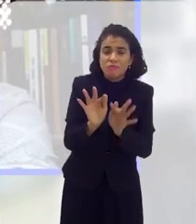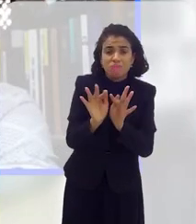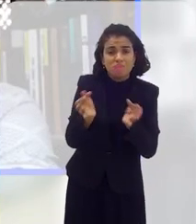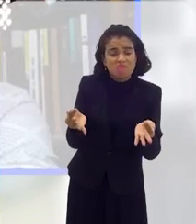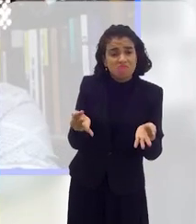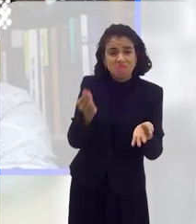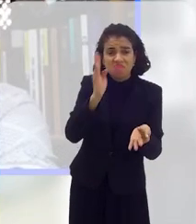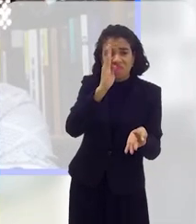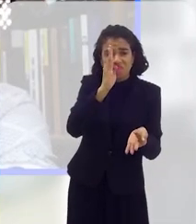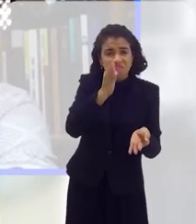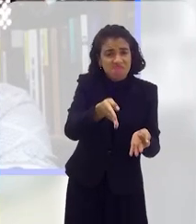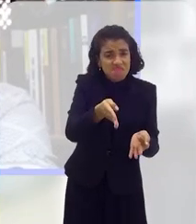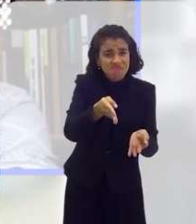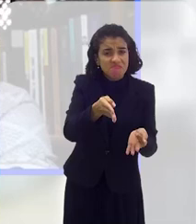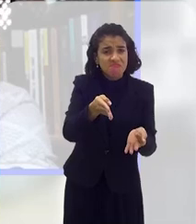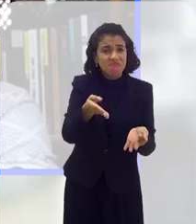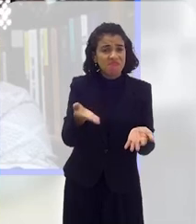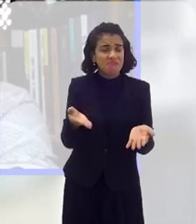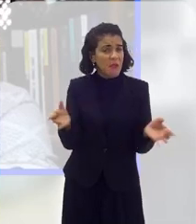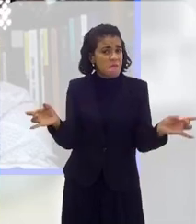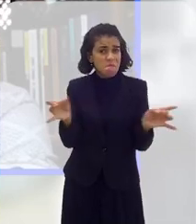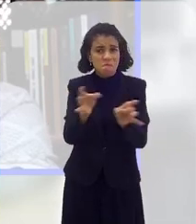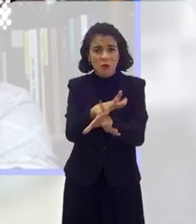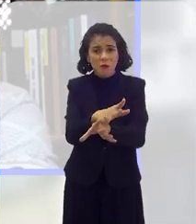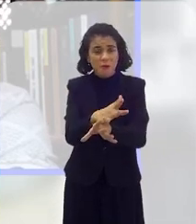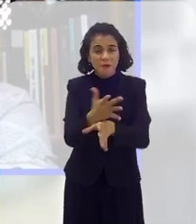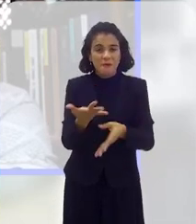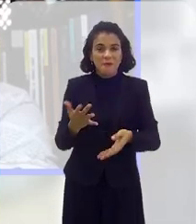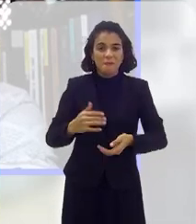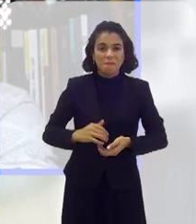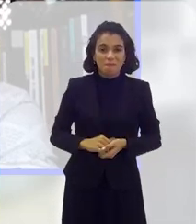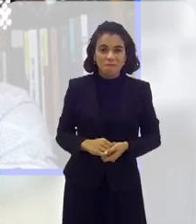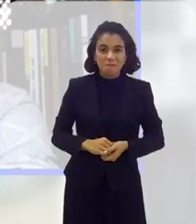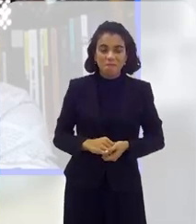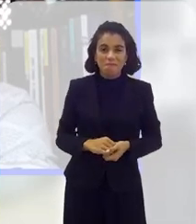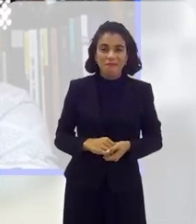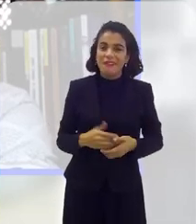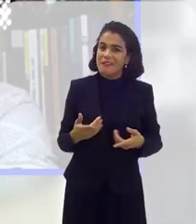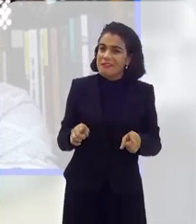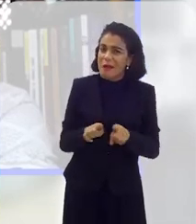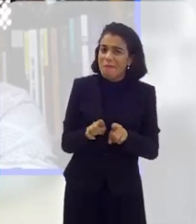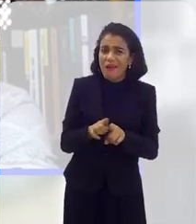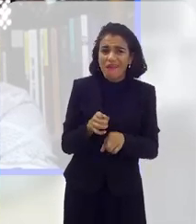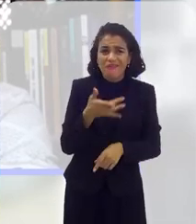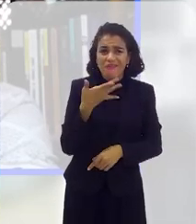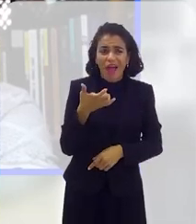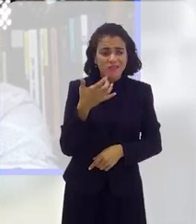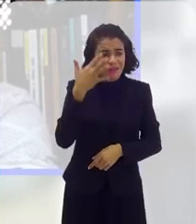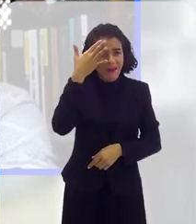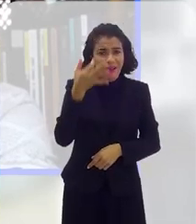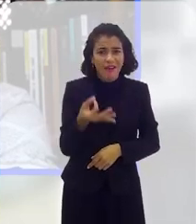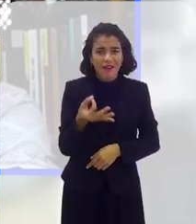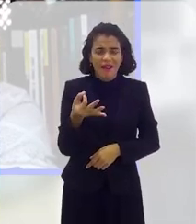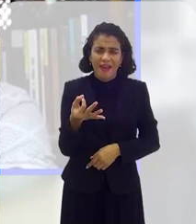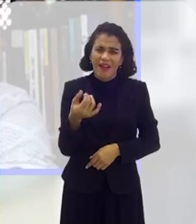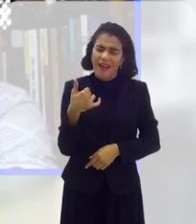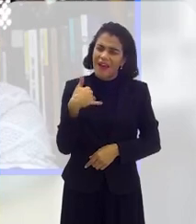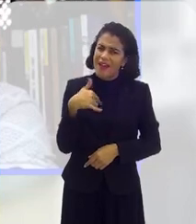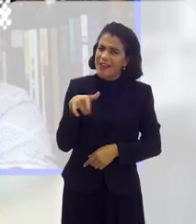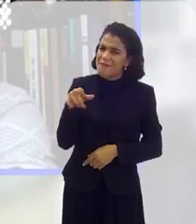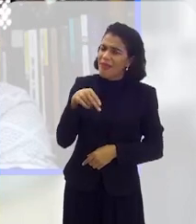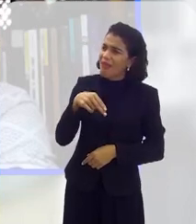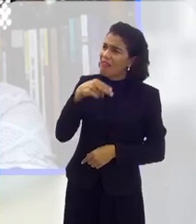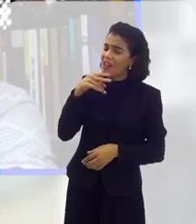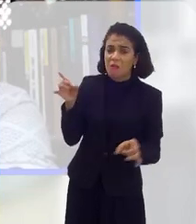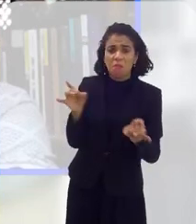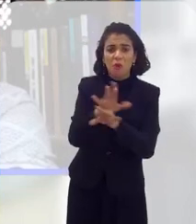tão simples, tão completa e tão fácil de uma criança entender, que para